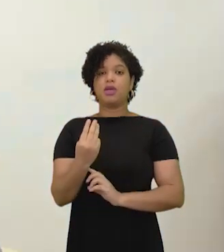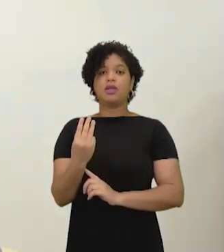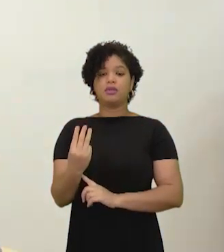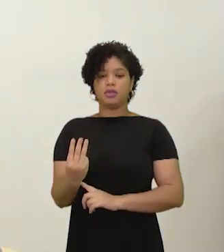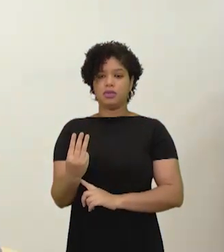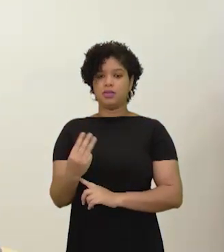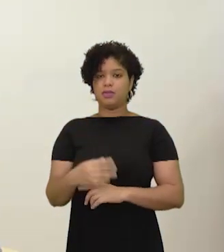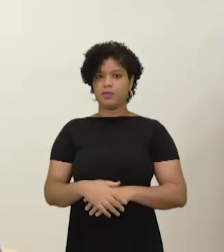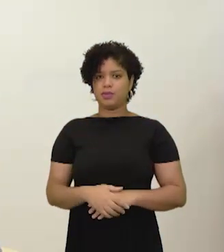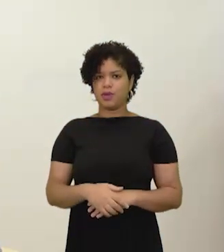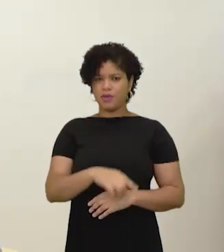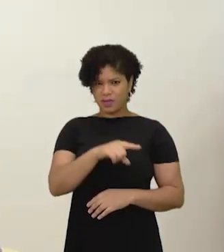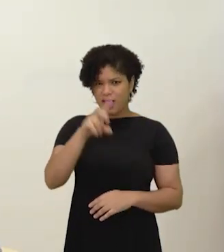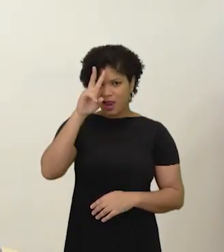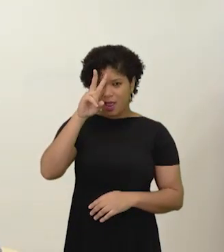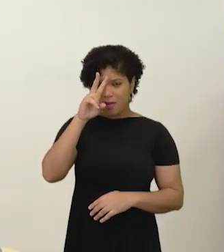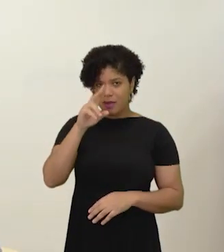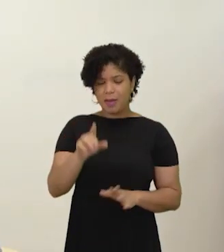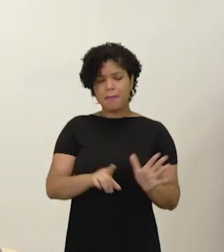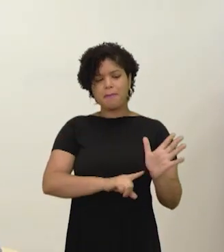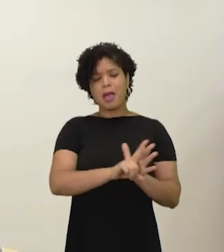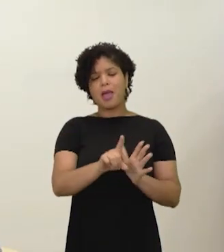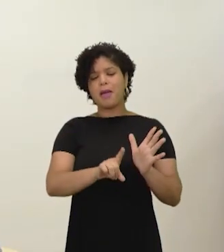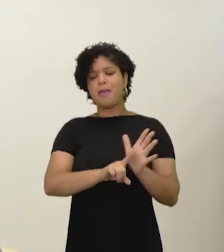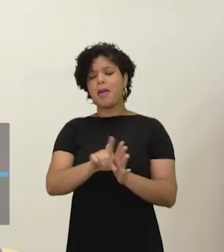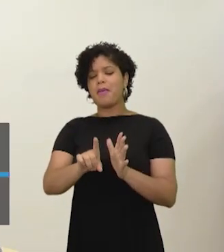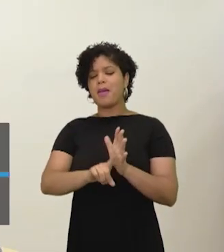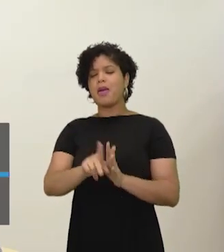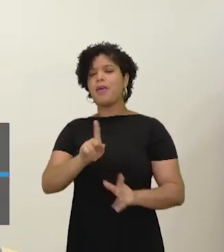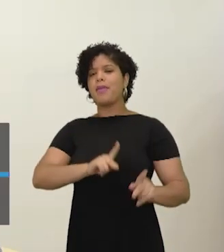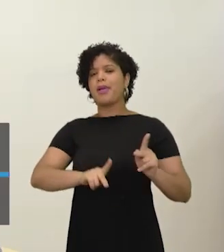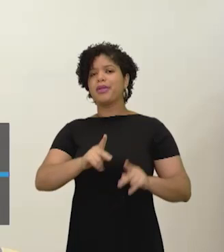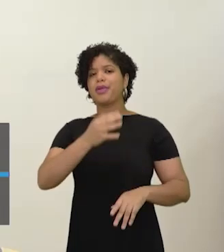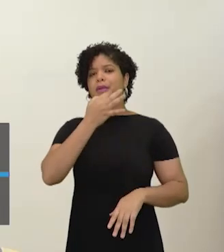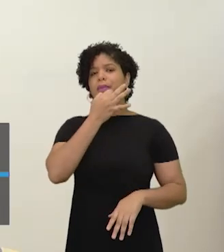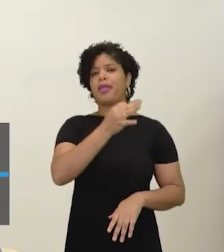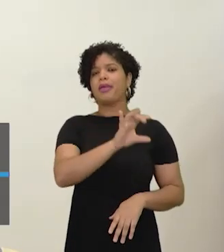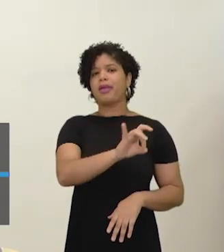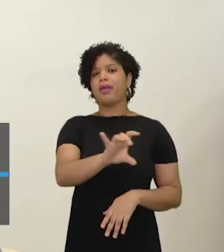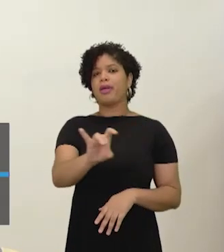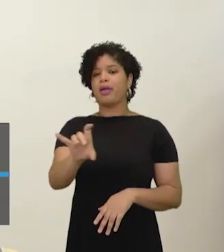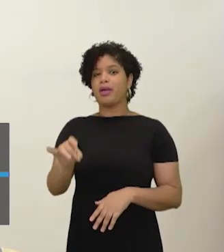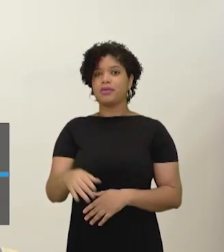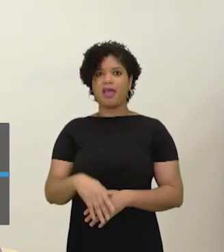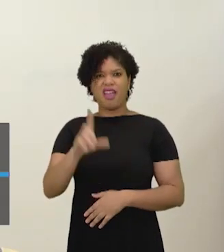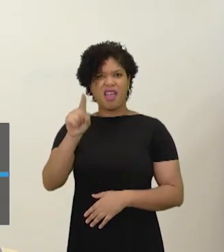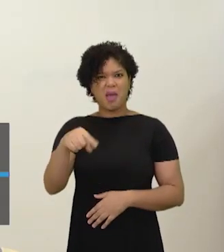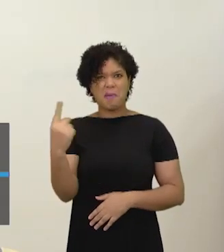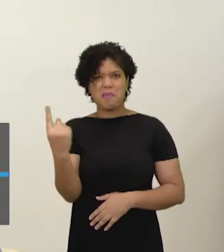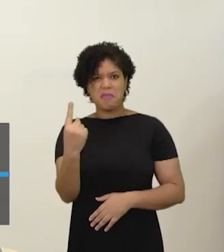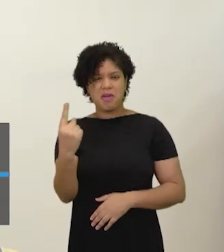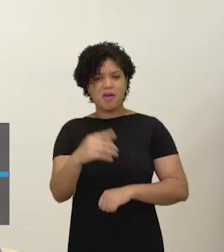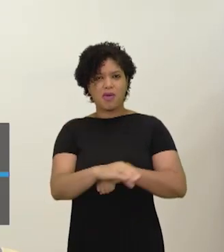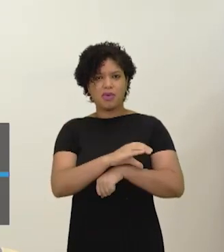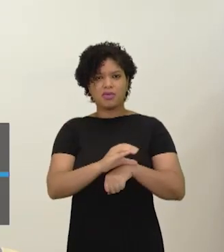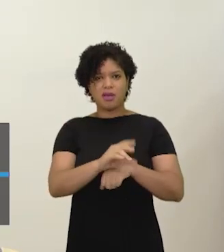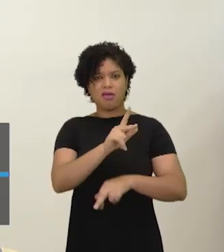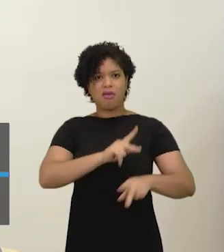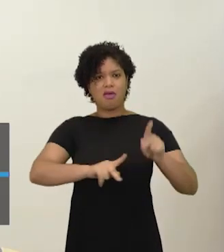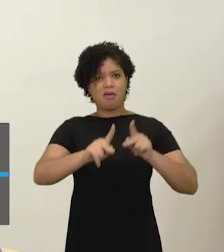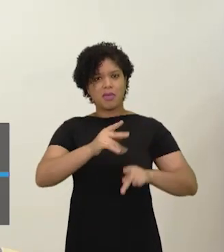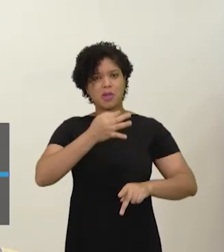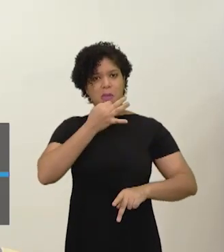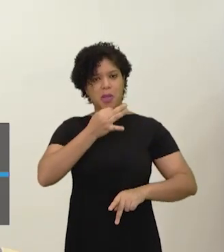uma consulta popular? Pela primeira vez na história, a primeira Constituição onde os populares puderam